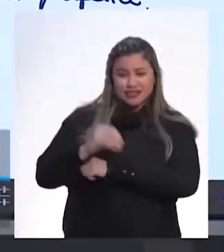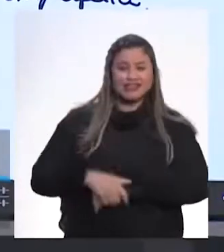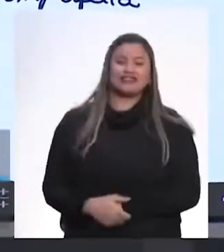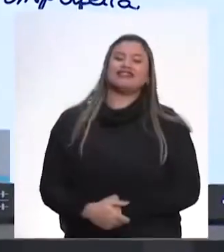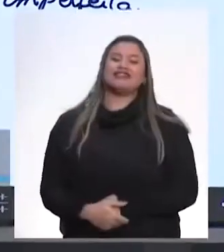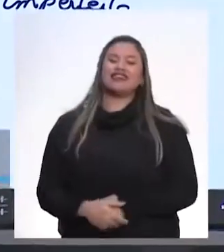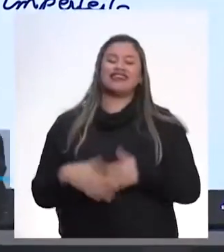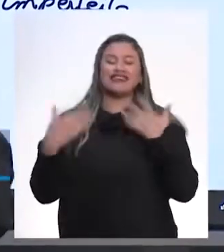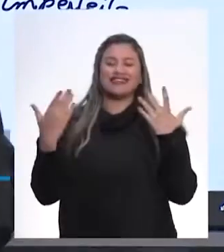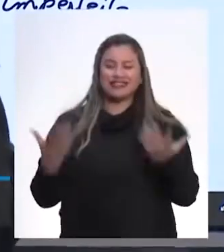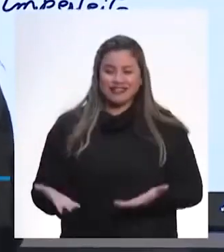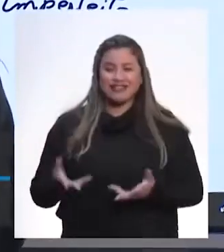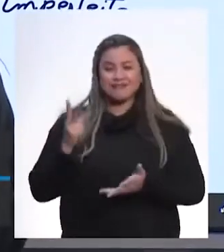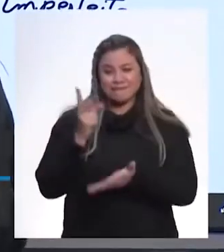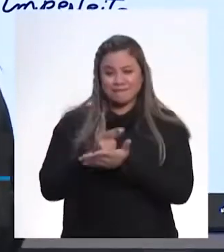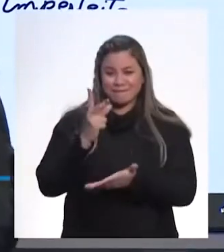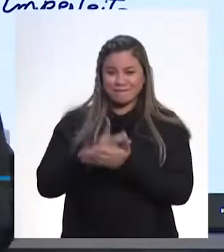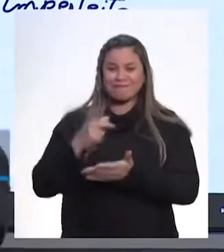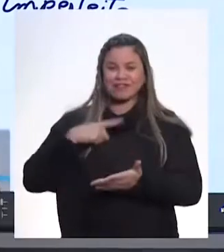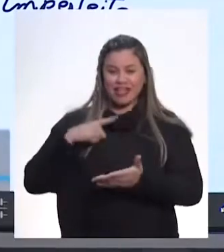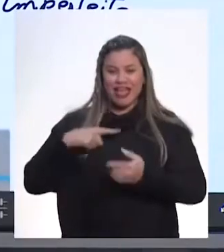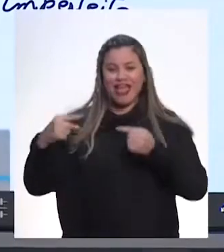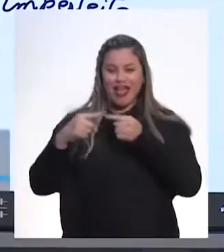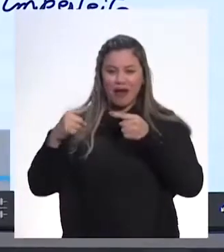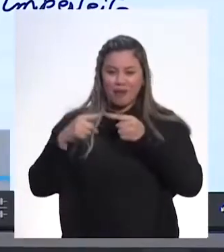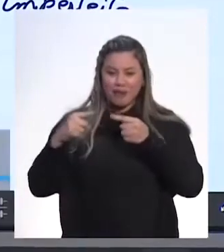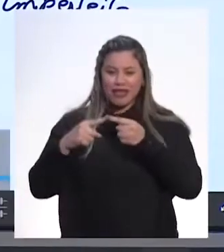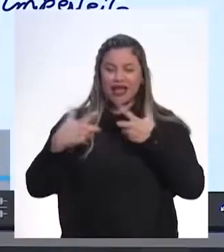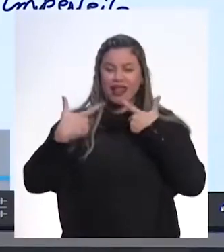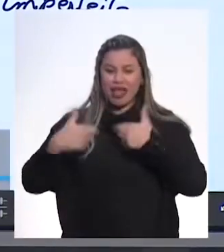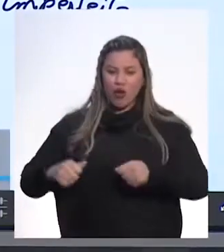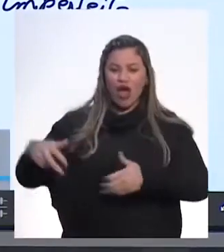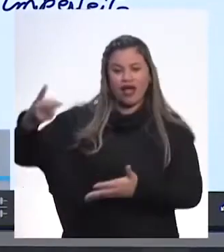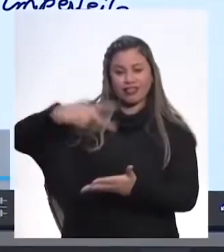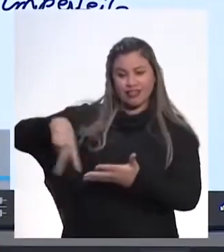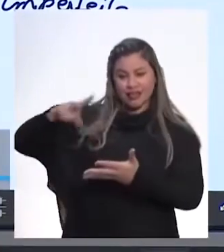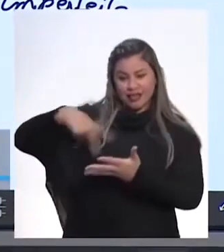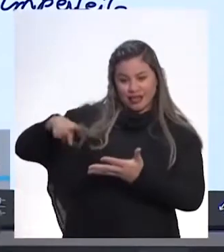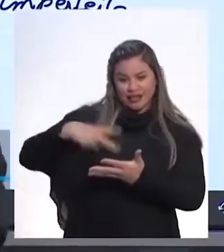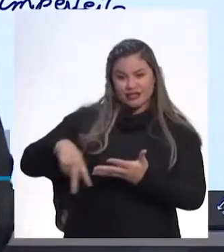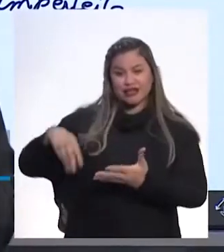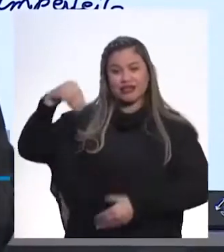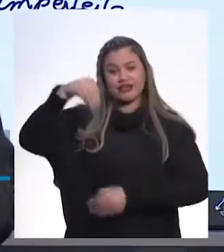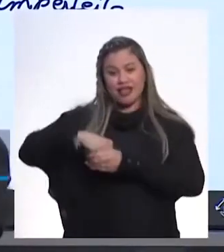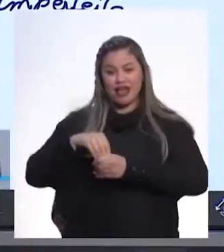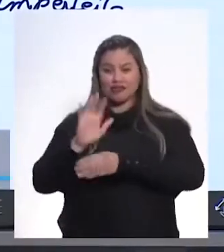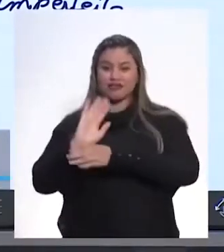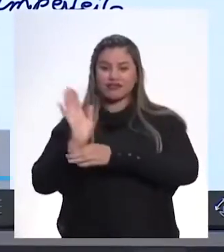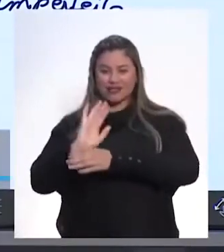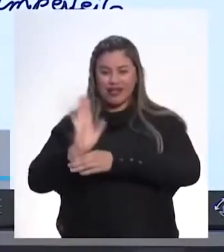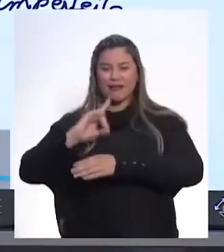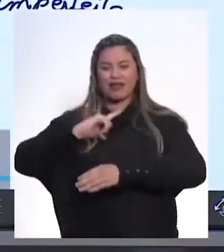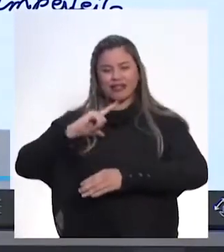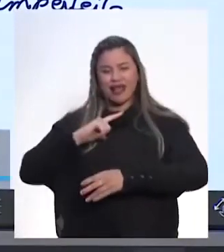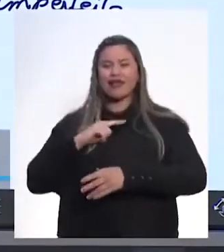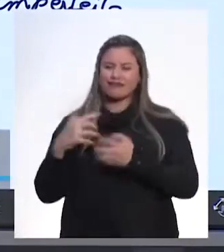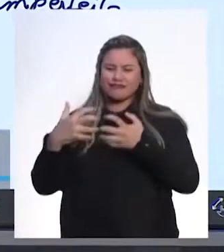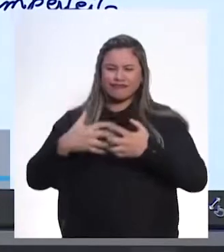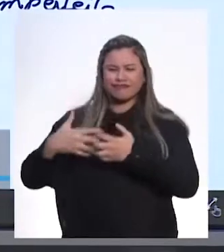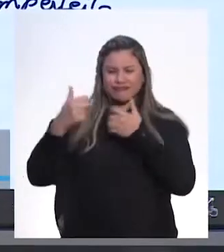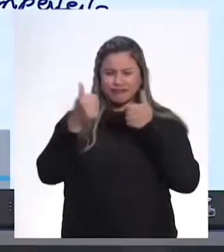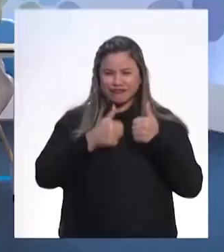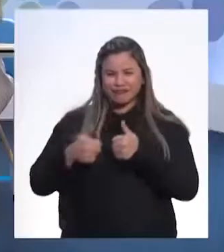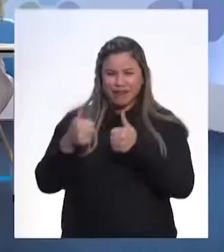Então, sempre a gente teve essa fusão entre a linguagem da dança dentro do cinema, porque ela funciona muito bem no cinema, né,